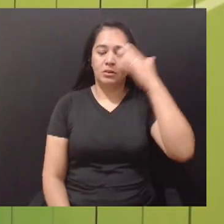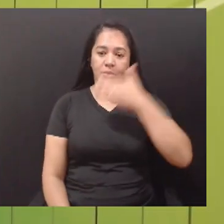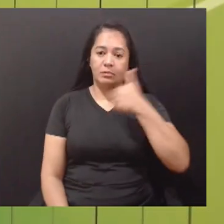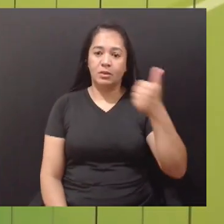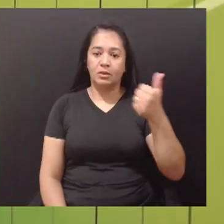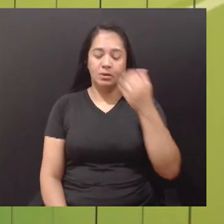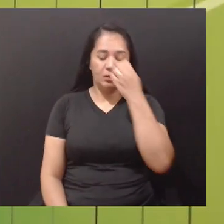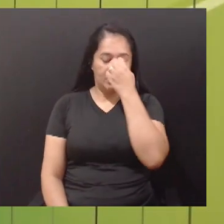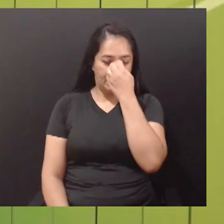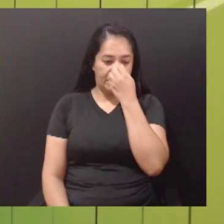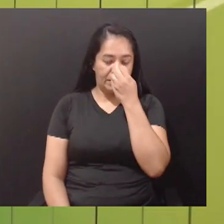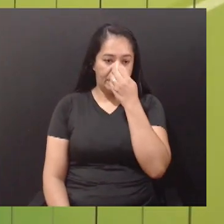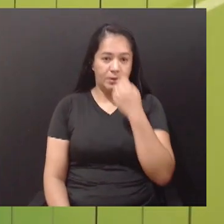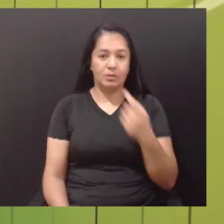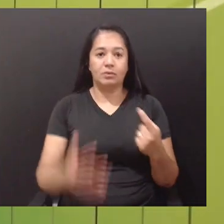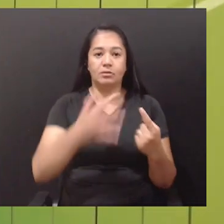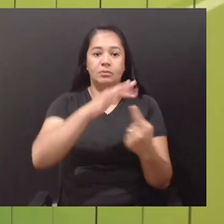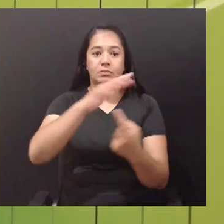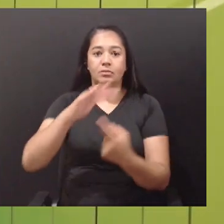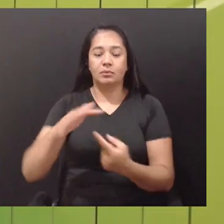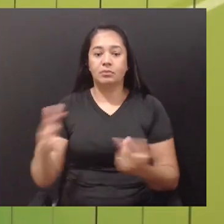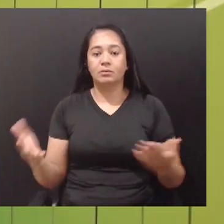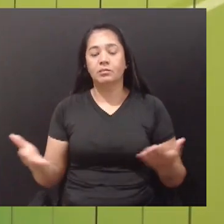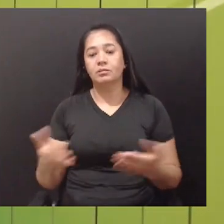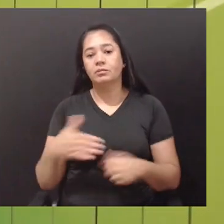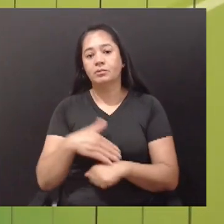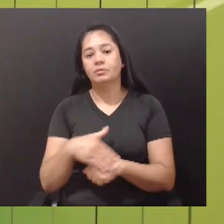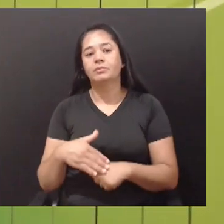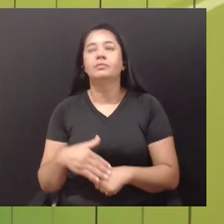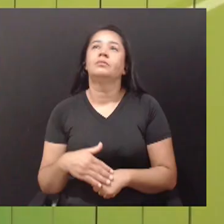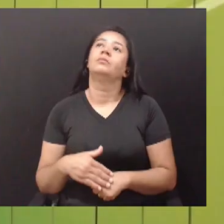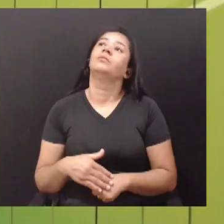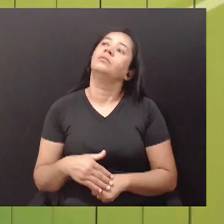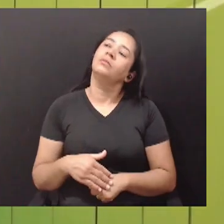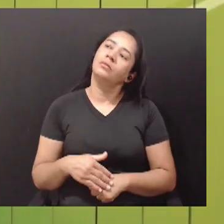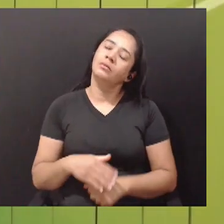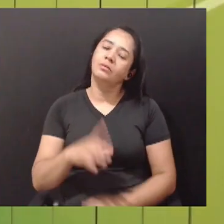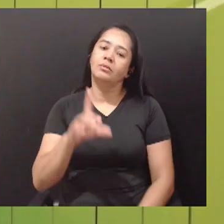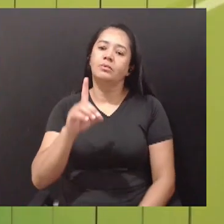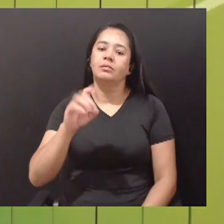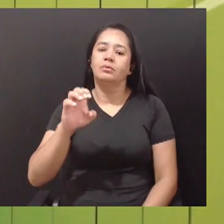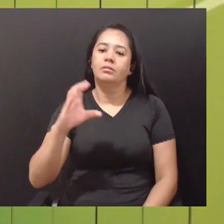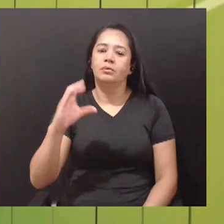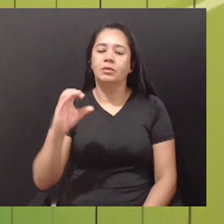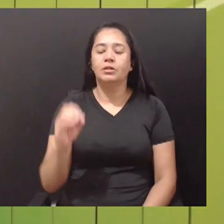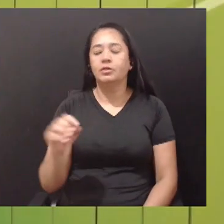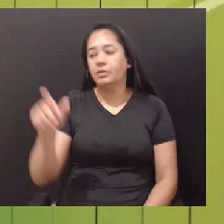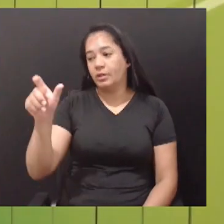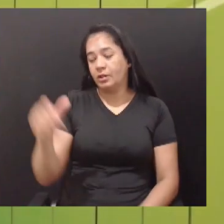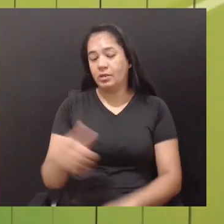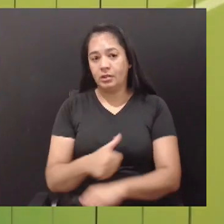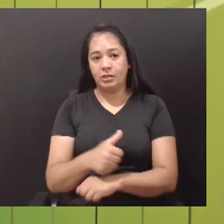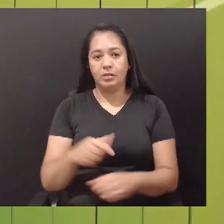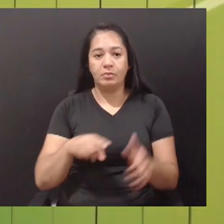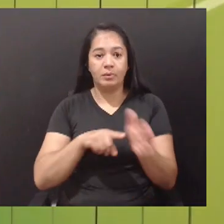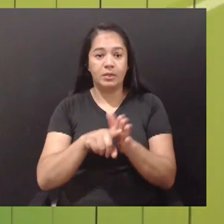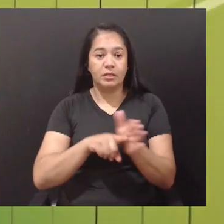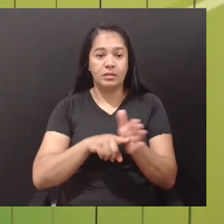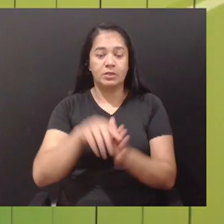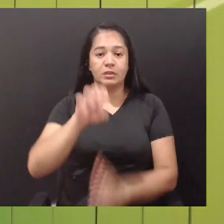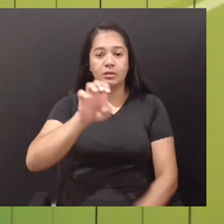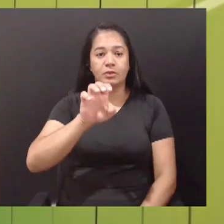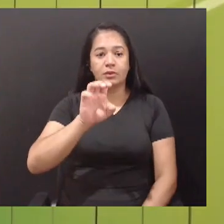fenômeno, o Giro Ambiental de hoje conversa com Décio Gazzoni, que é pesquisador da Embrapa e membro do